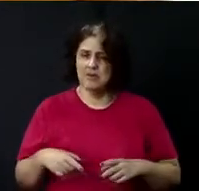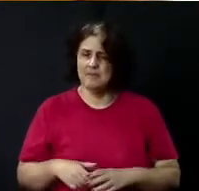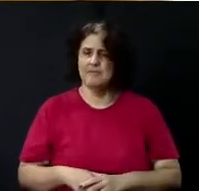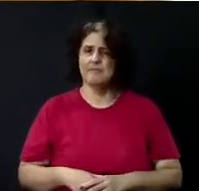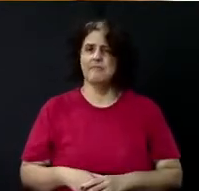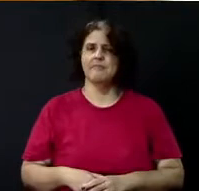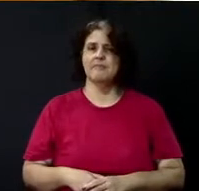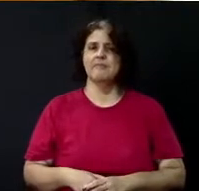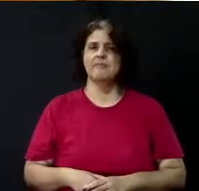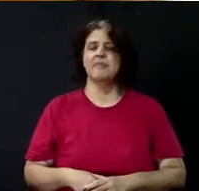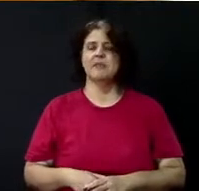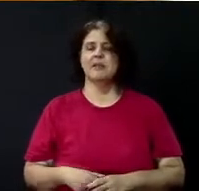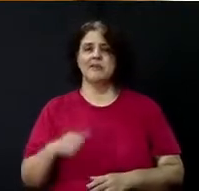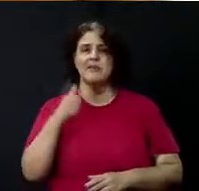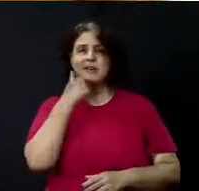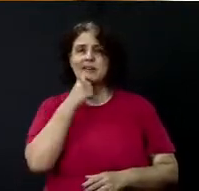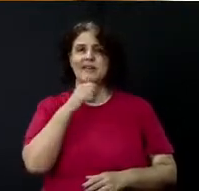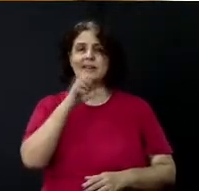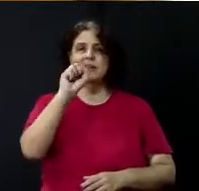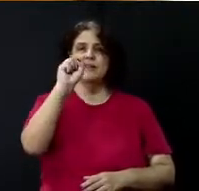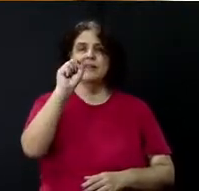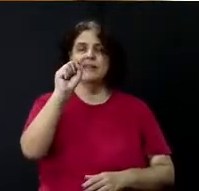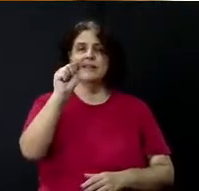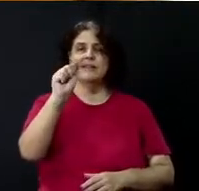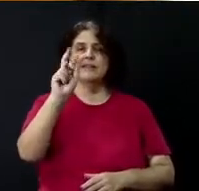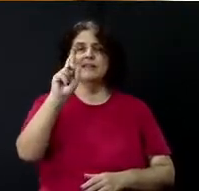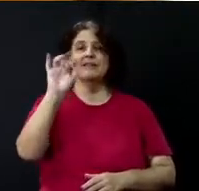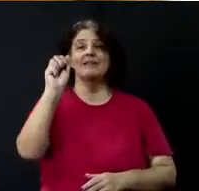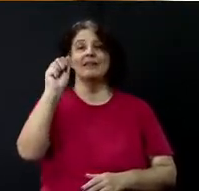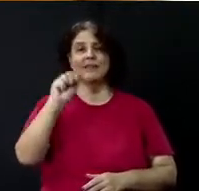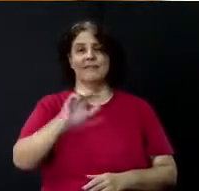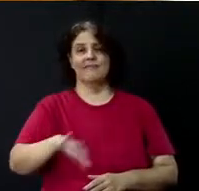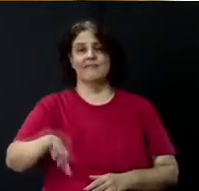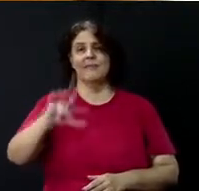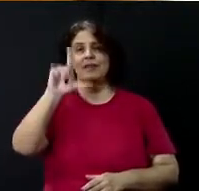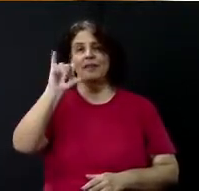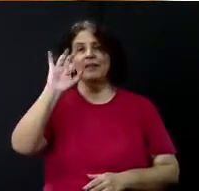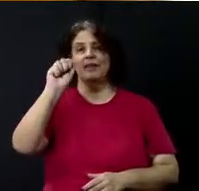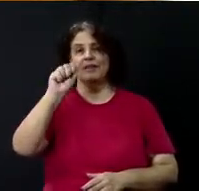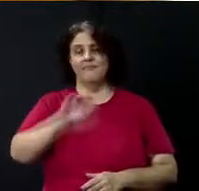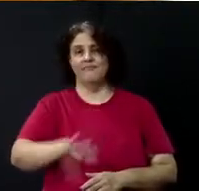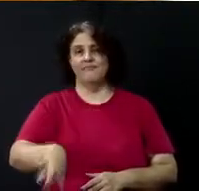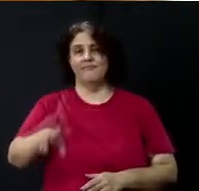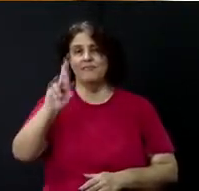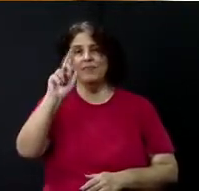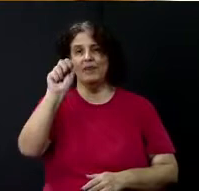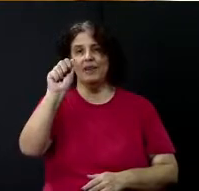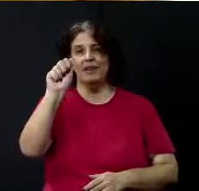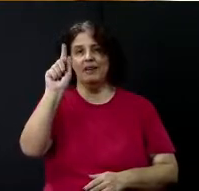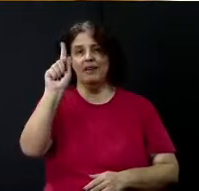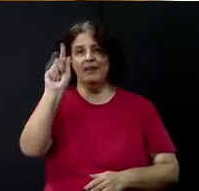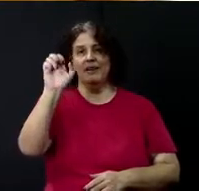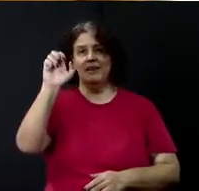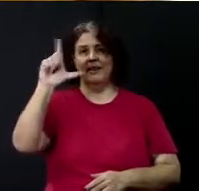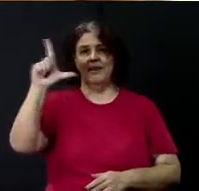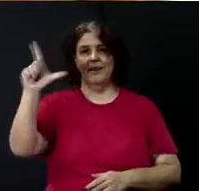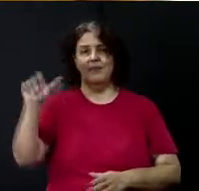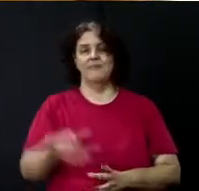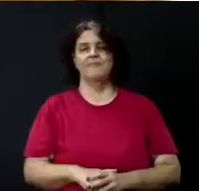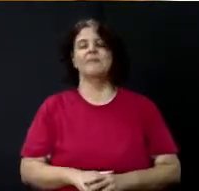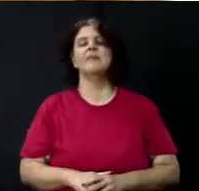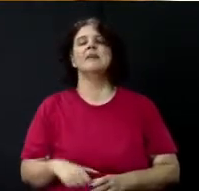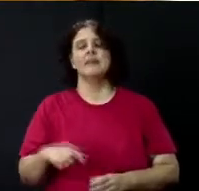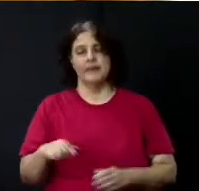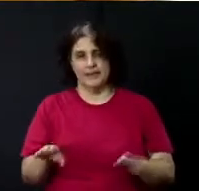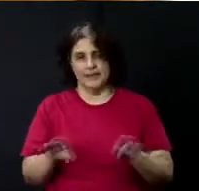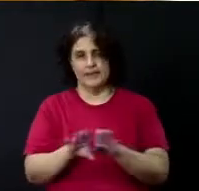Lia e Raquel, que tinham um problema muito sério. Elas não conseguiam gerar filhos. E nós